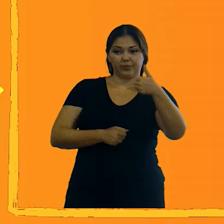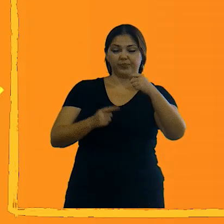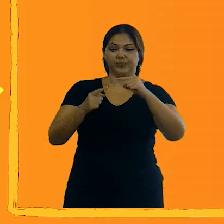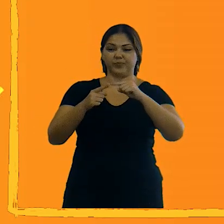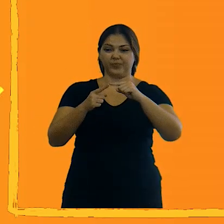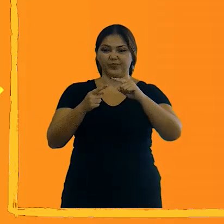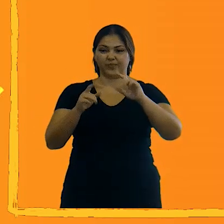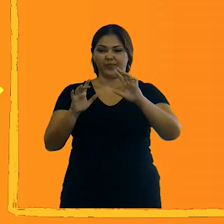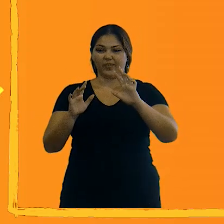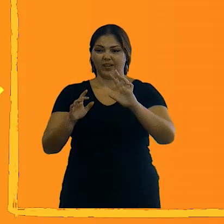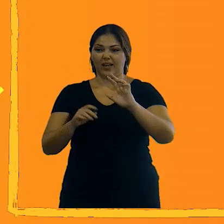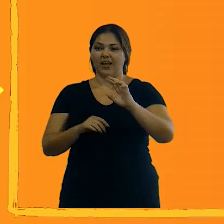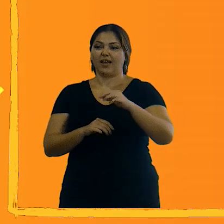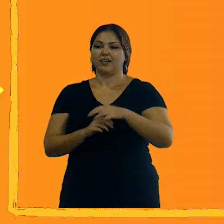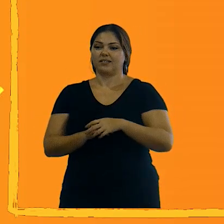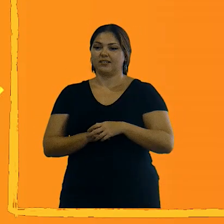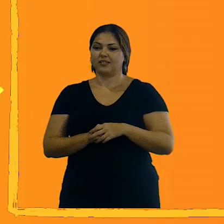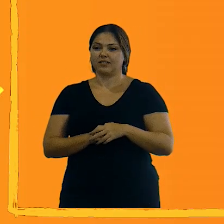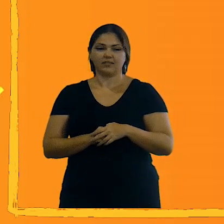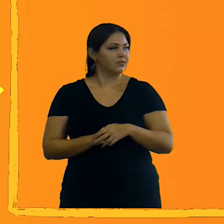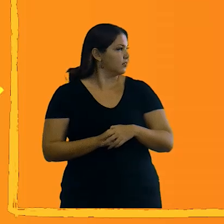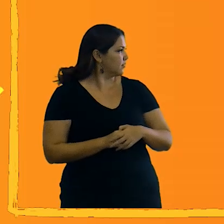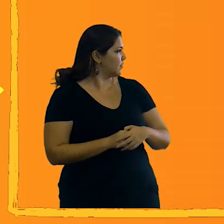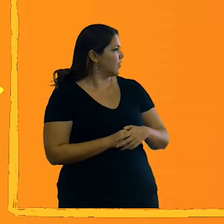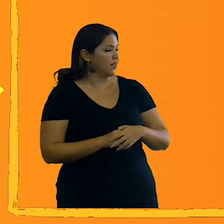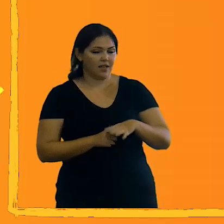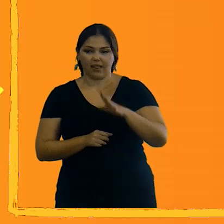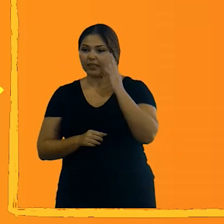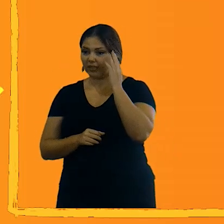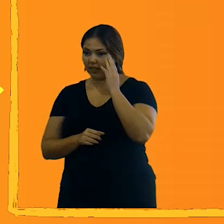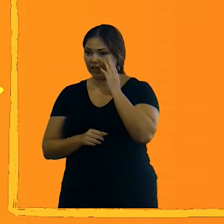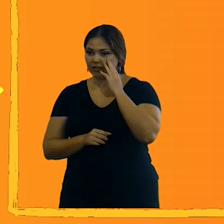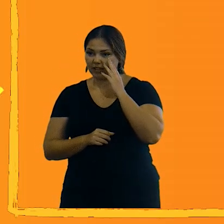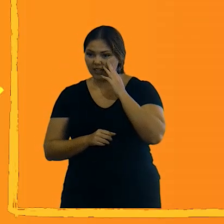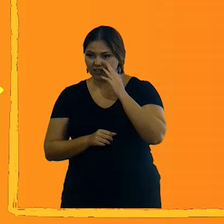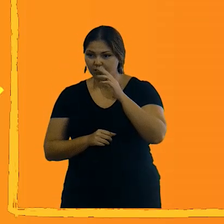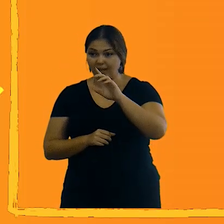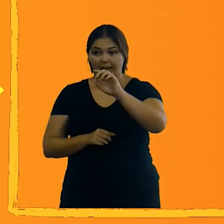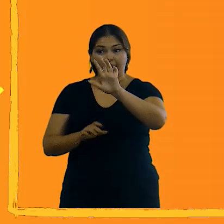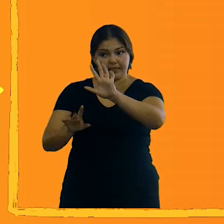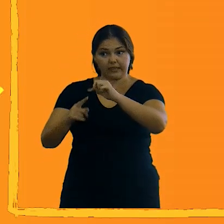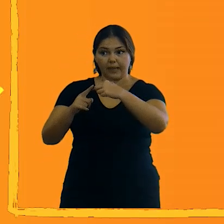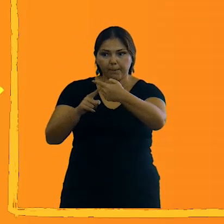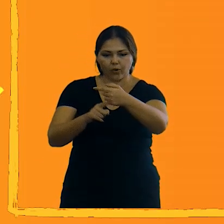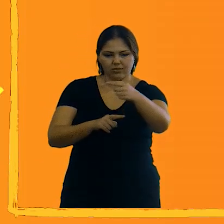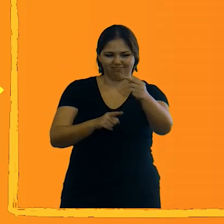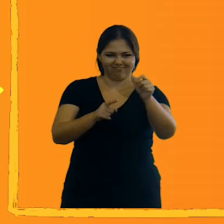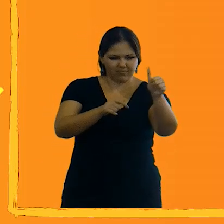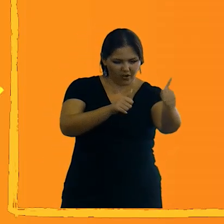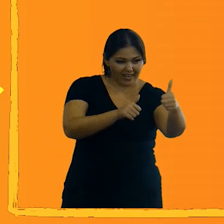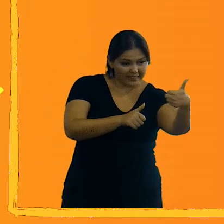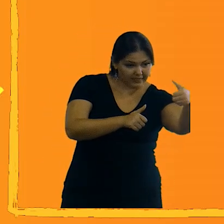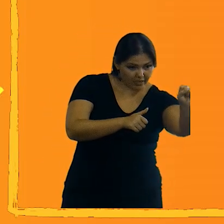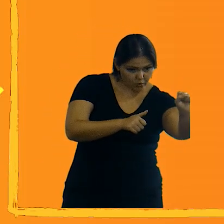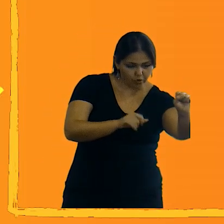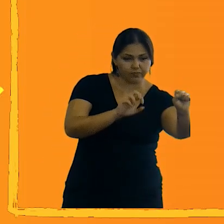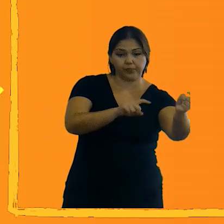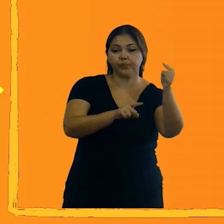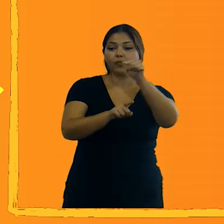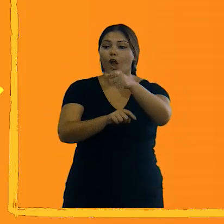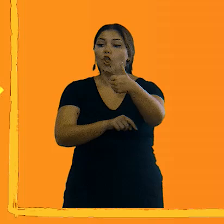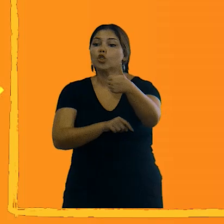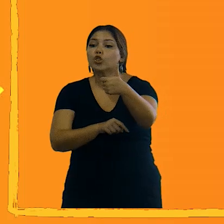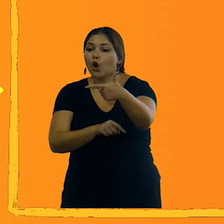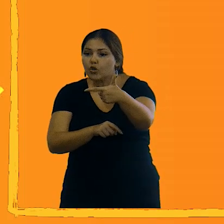um ganha pessoal deu para entender se você não tiver a consciência disso eu vou te mostrar como é que